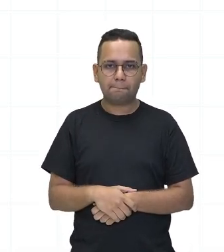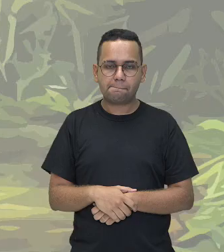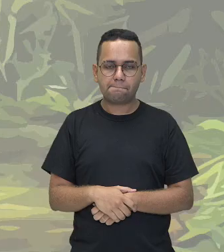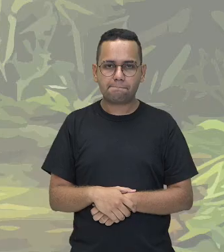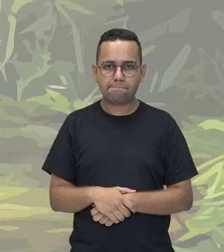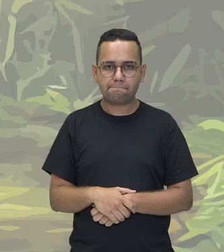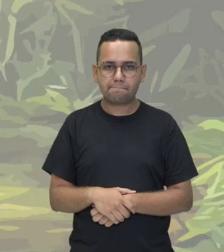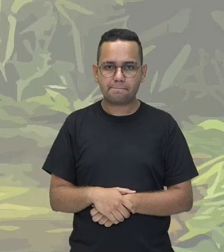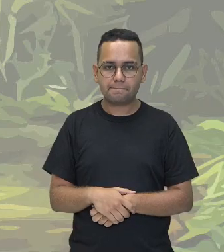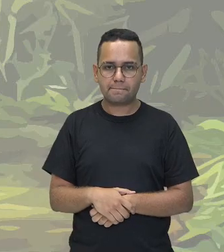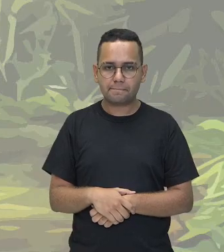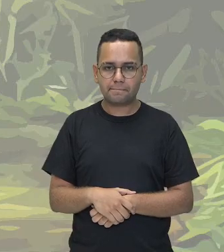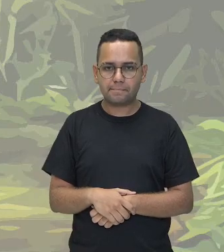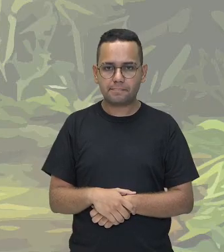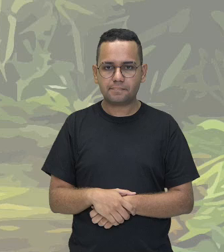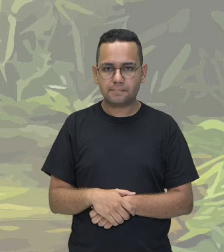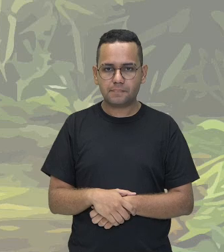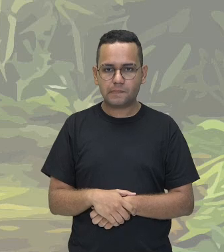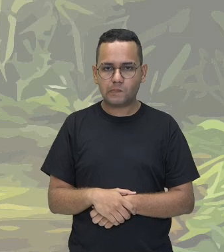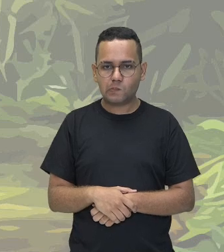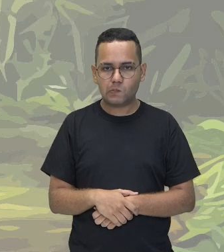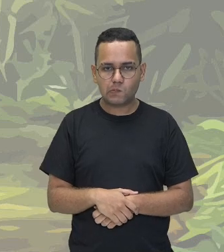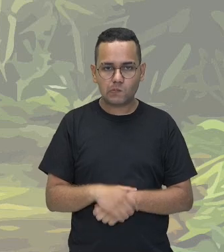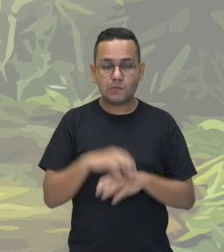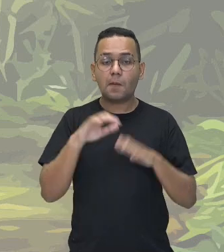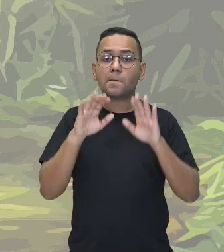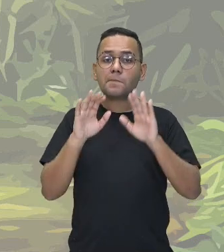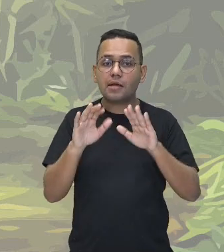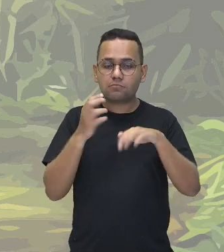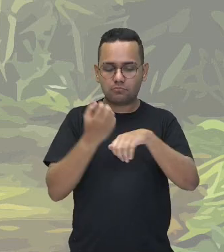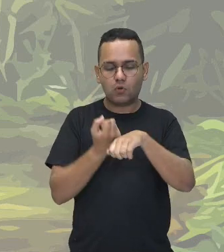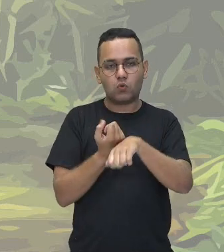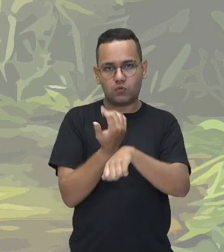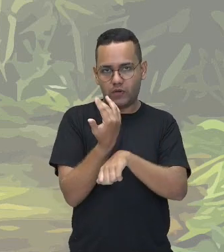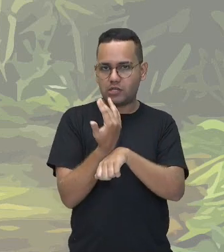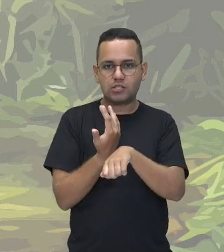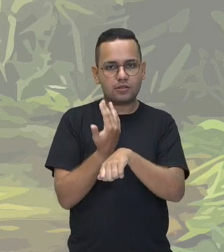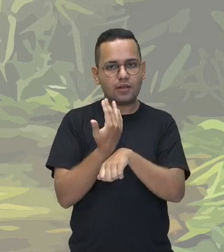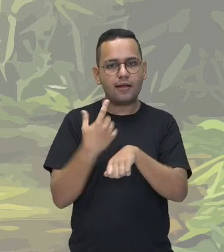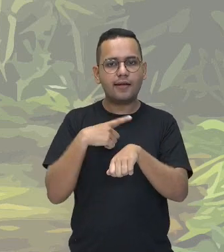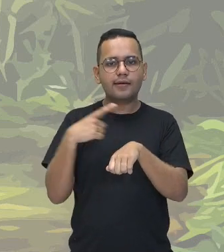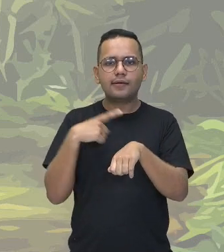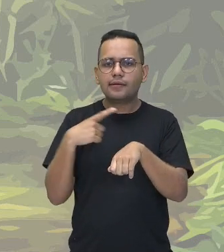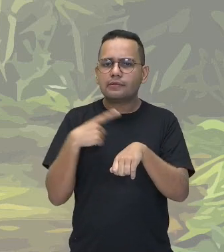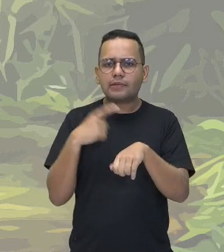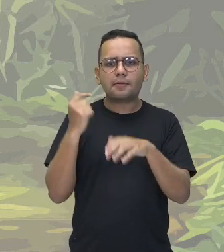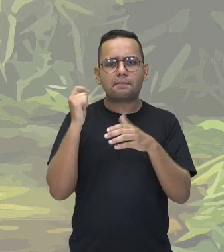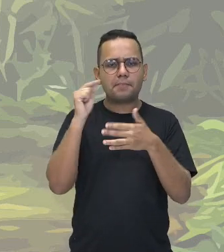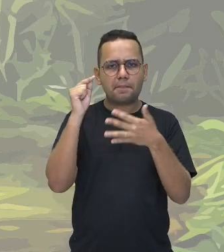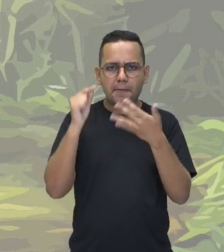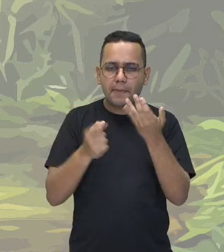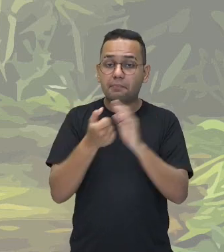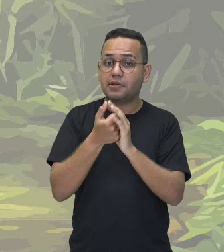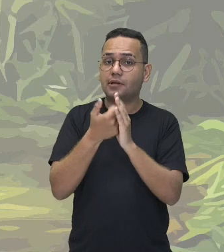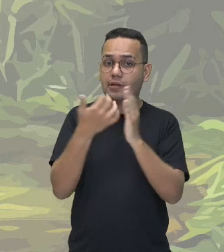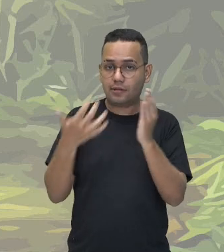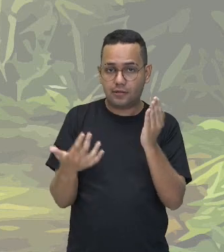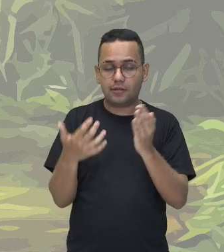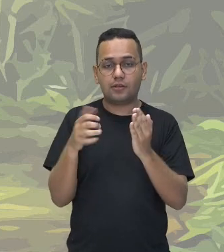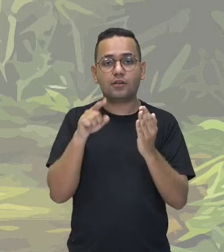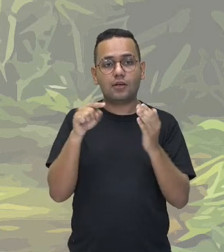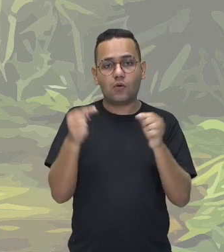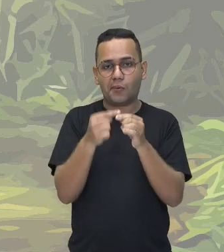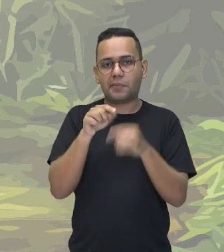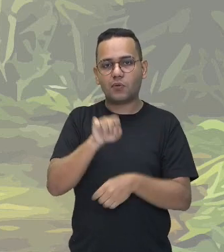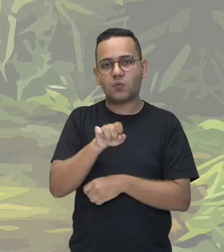nós vimos que os vegetais são seres vivos com inúmeras características, né? Entre elas,